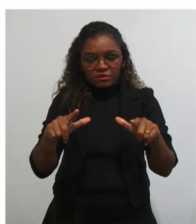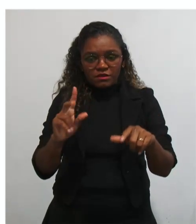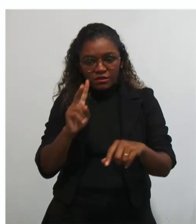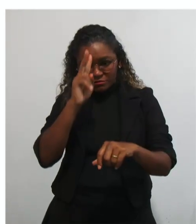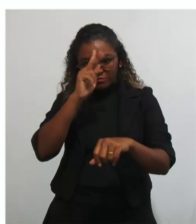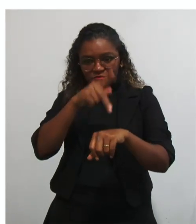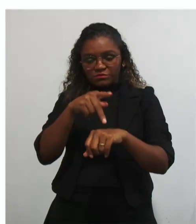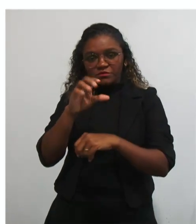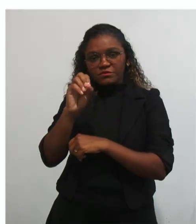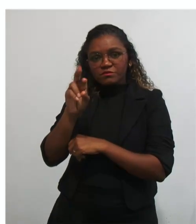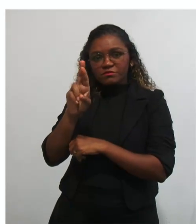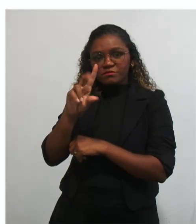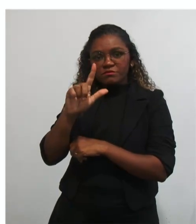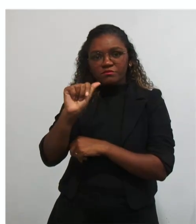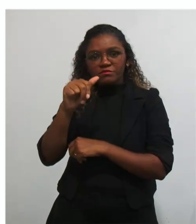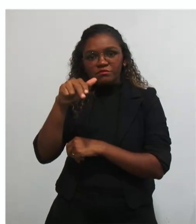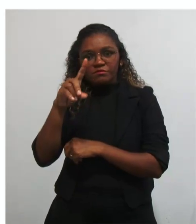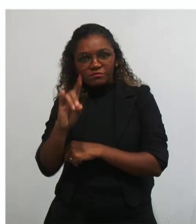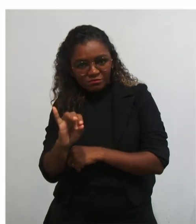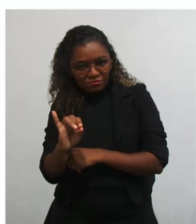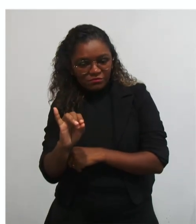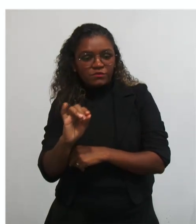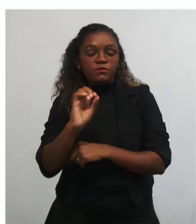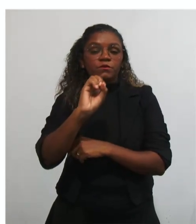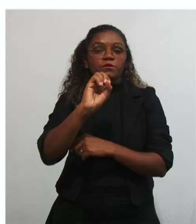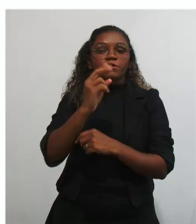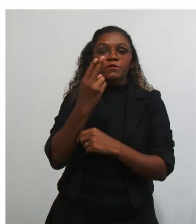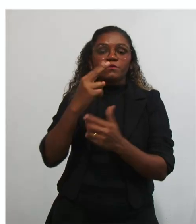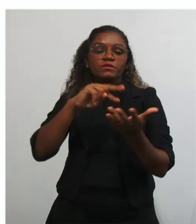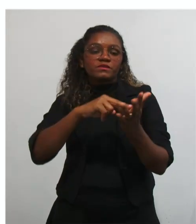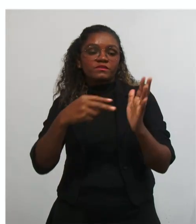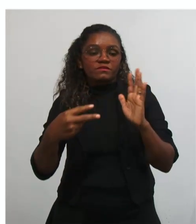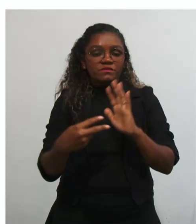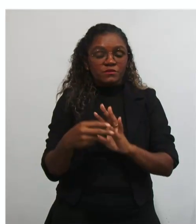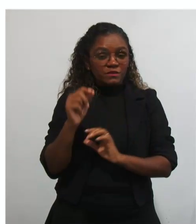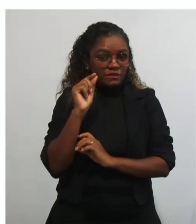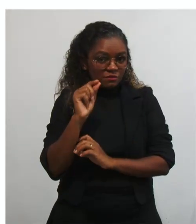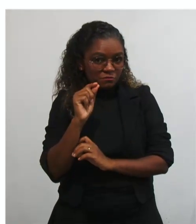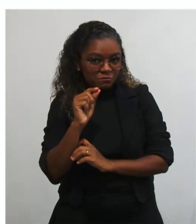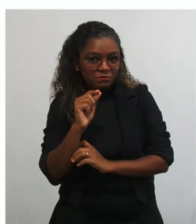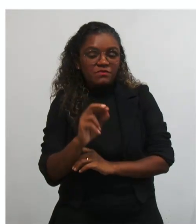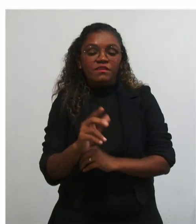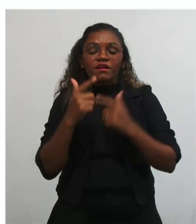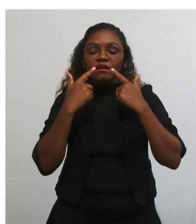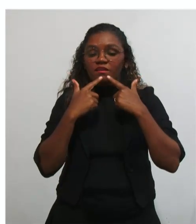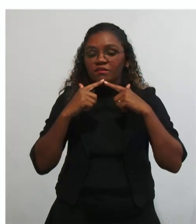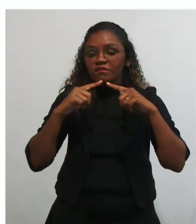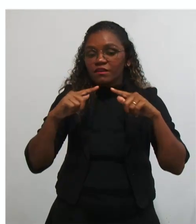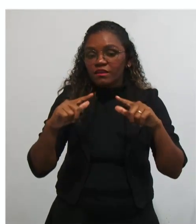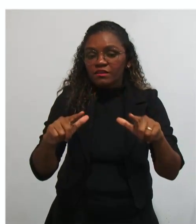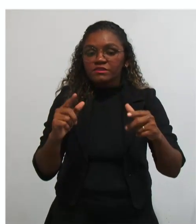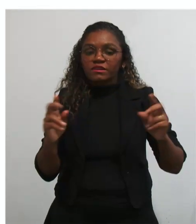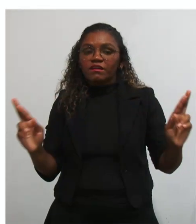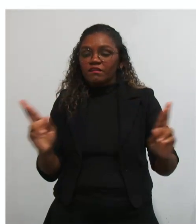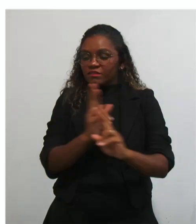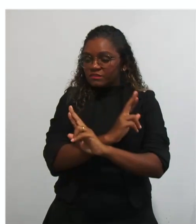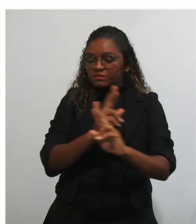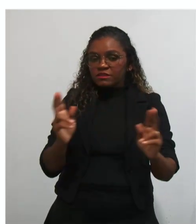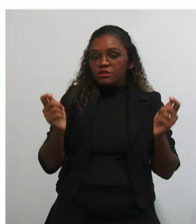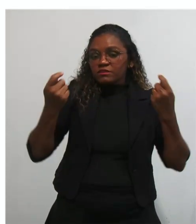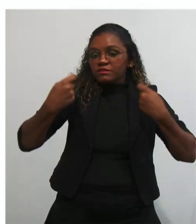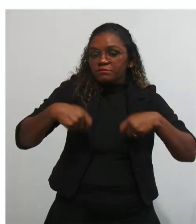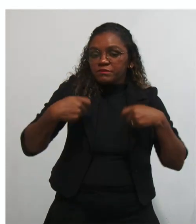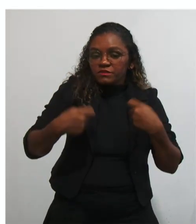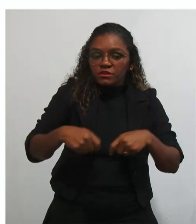Nesse sentido, a linguagem é a relação necessária entre o homem e a realidade natural e